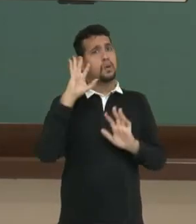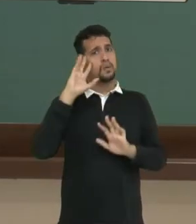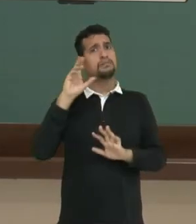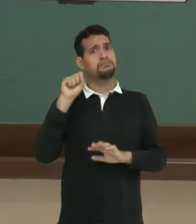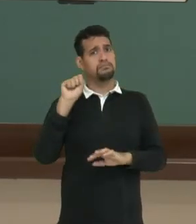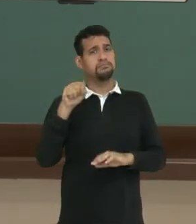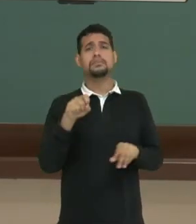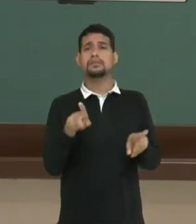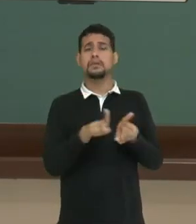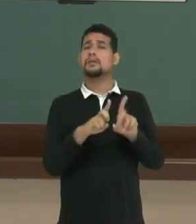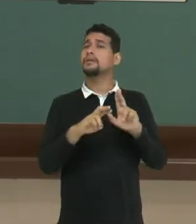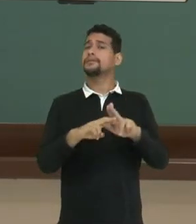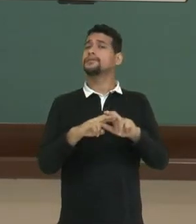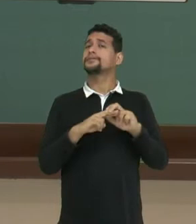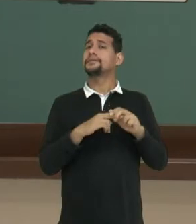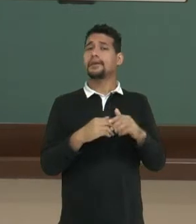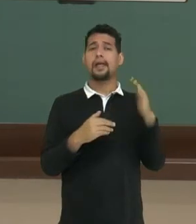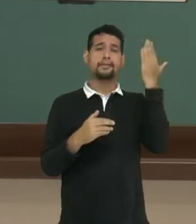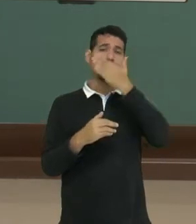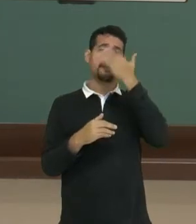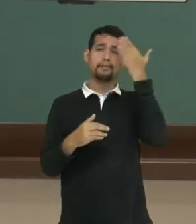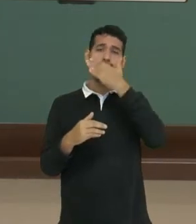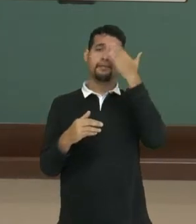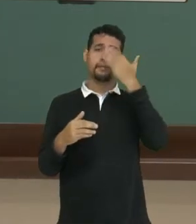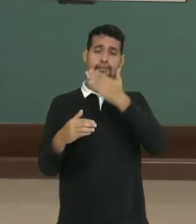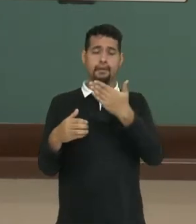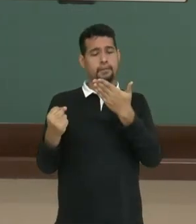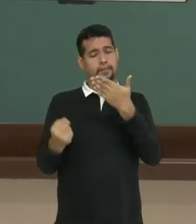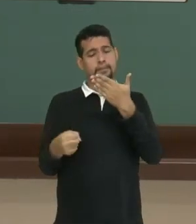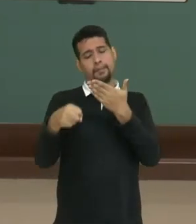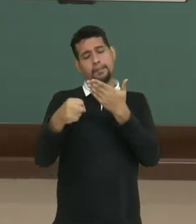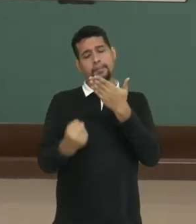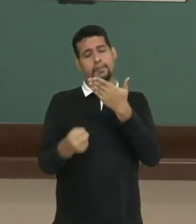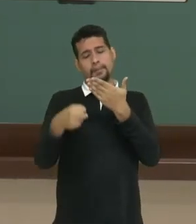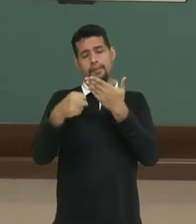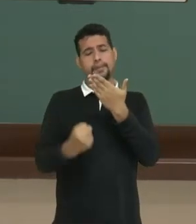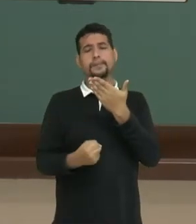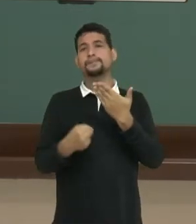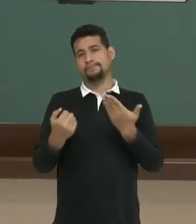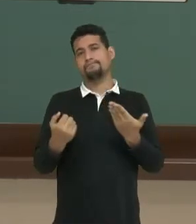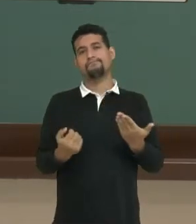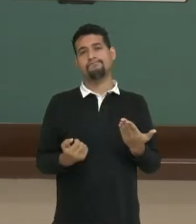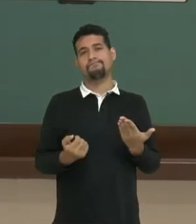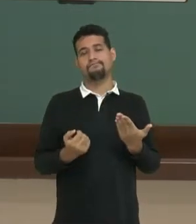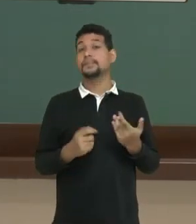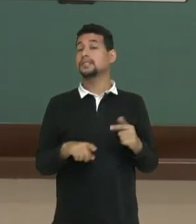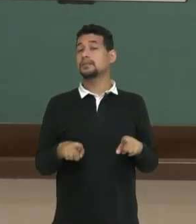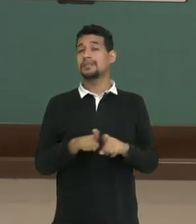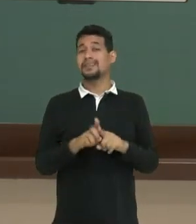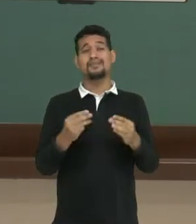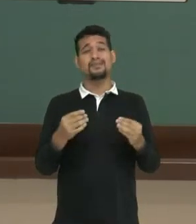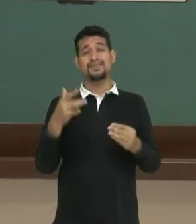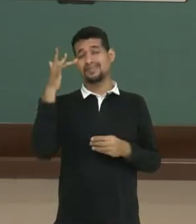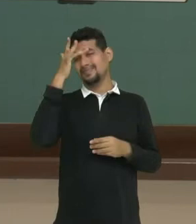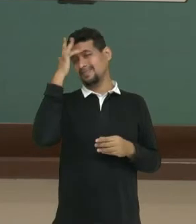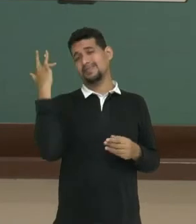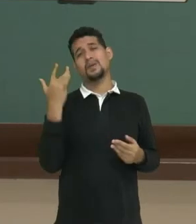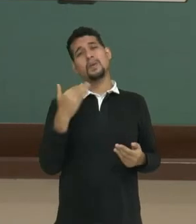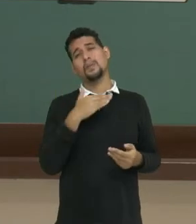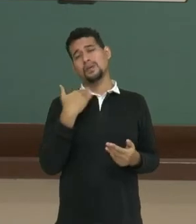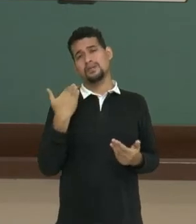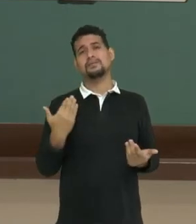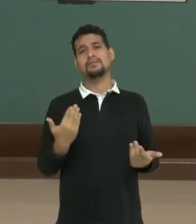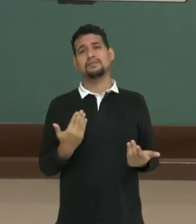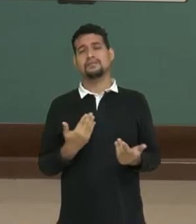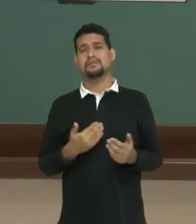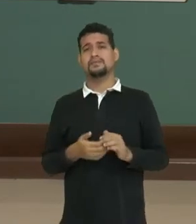provocados devido à desatenção do motorista no momento em que estava dirigindo, né? E muitas vidas às vezes se perderam. Então